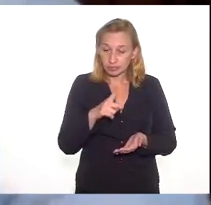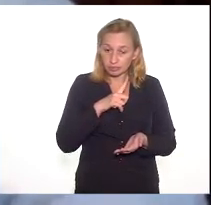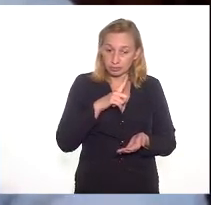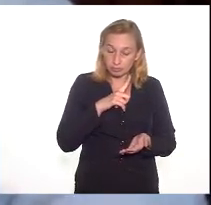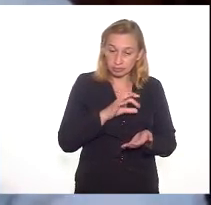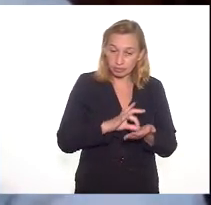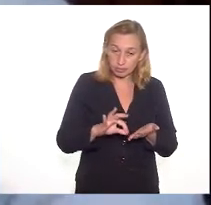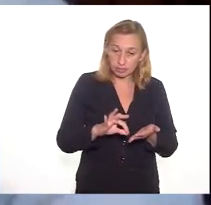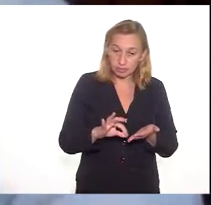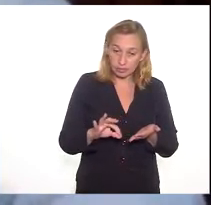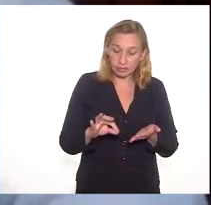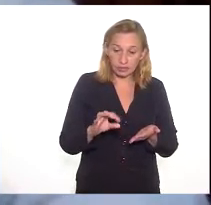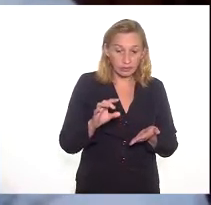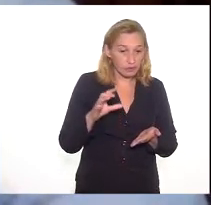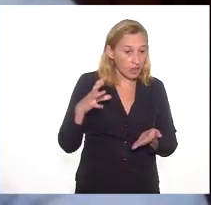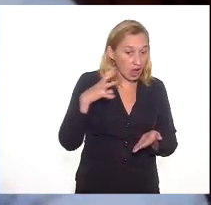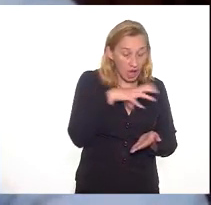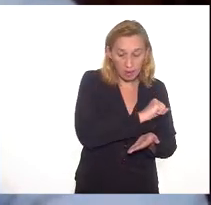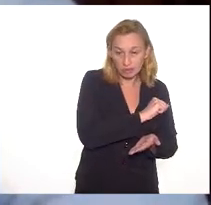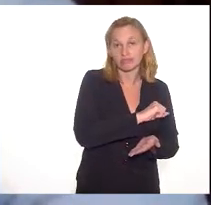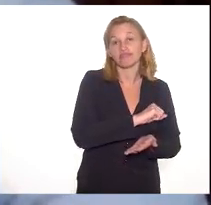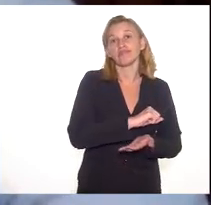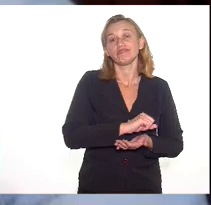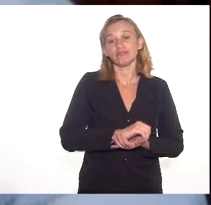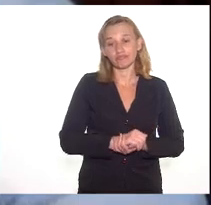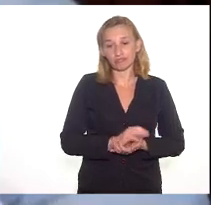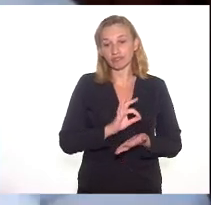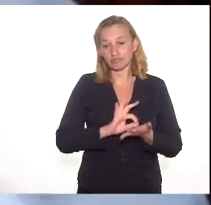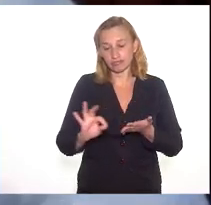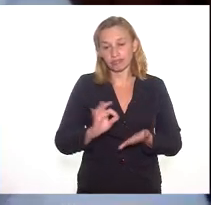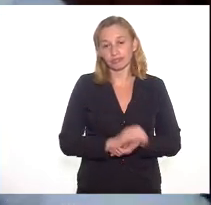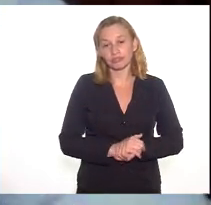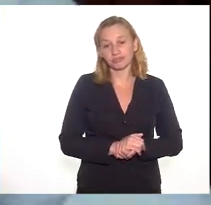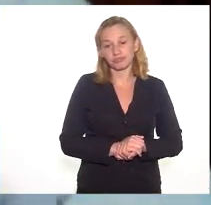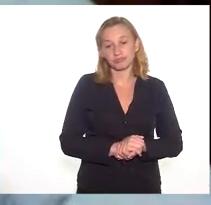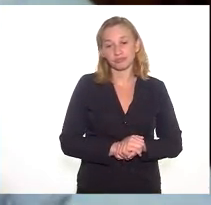cancela imediatamente a inscrição,